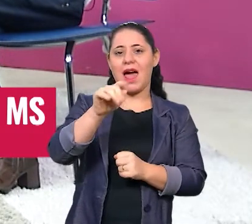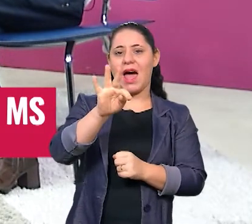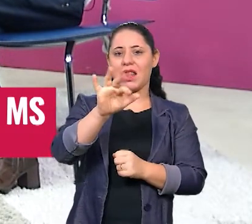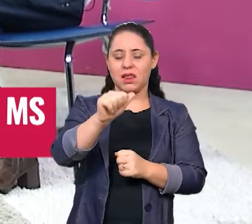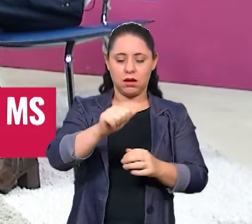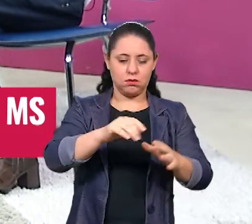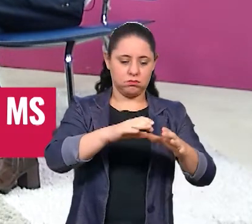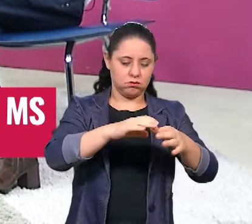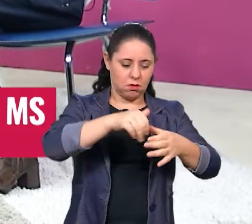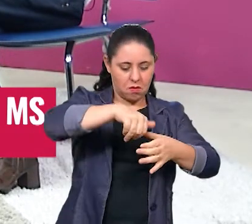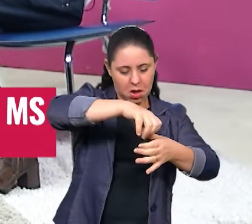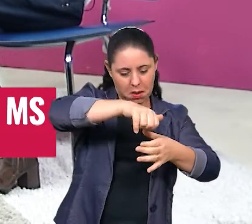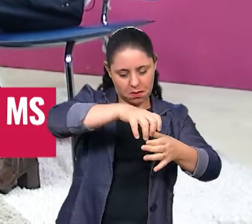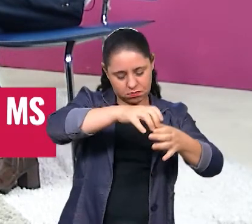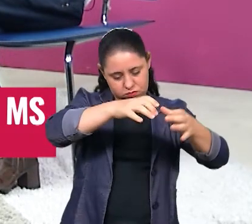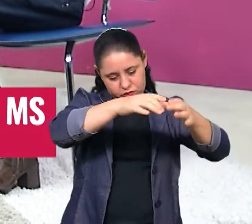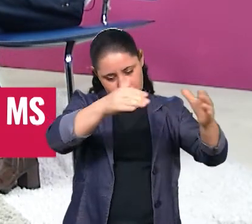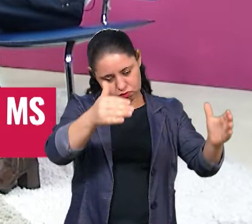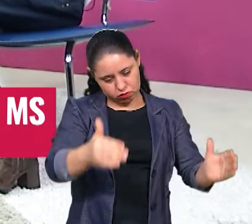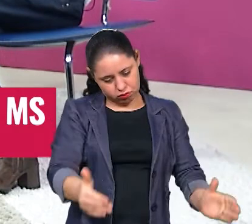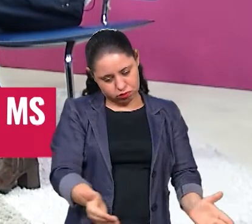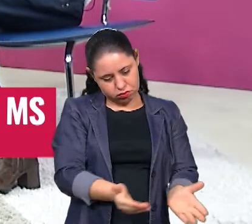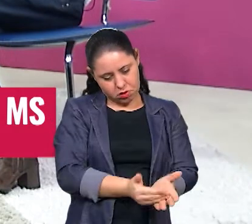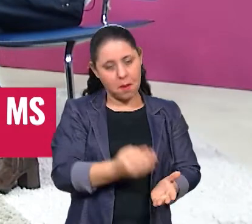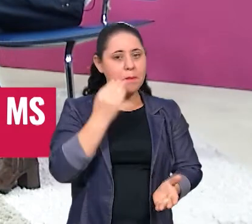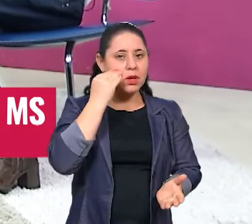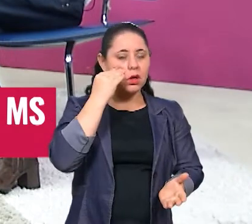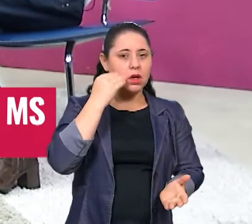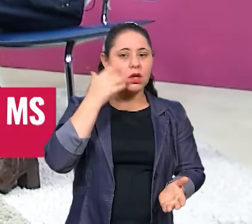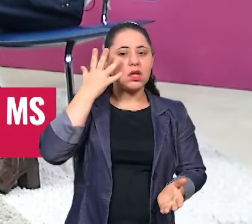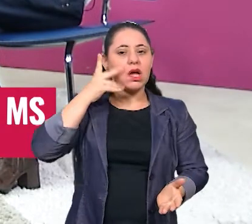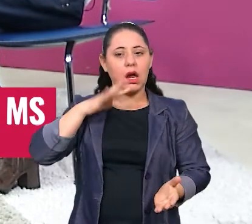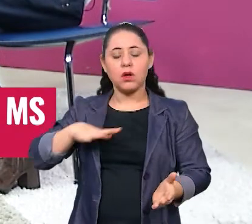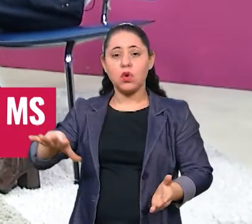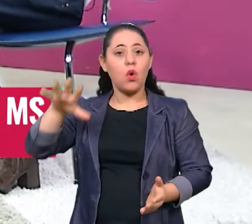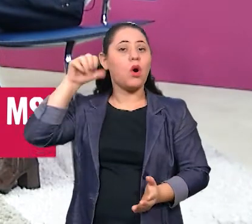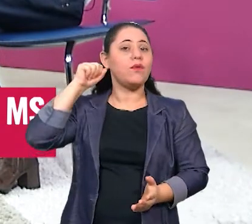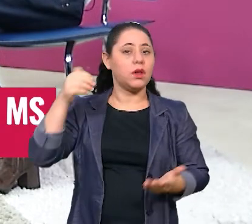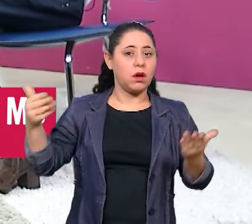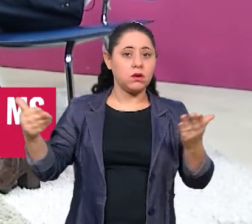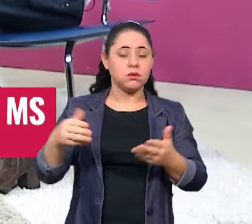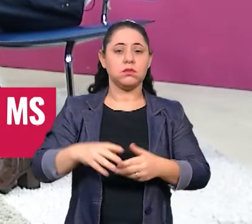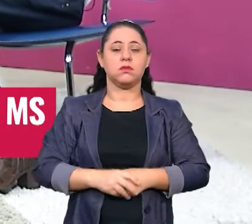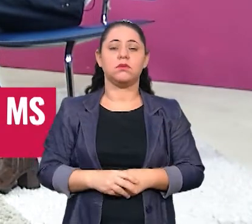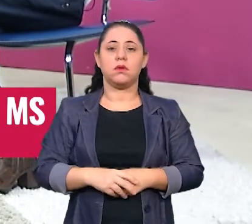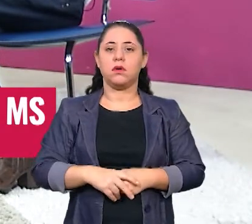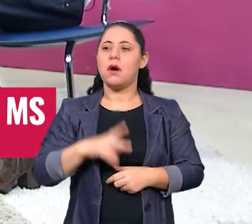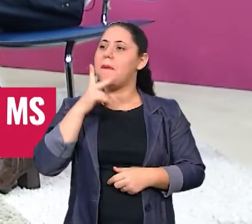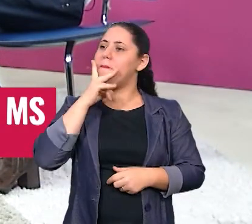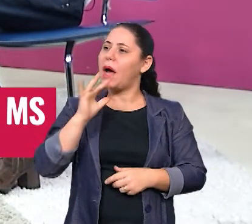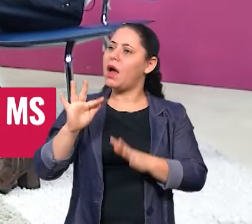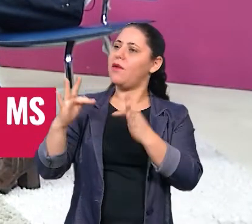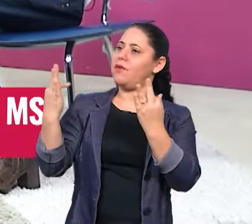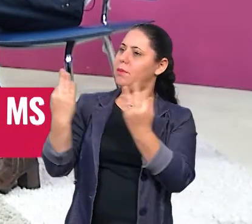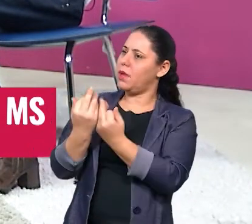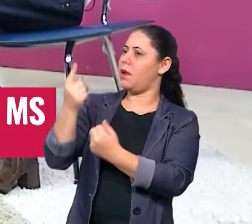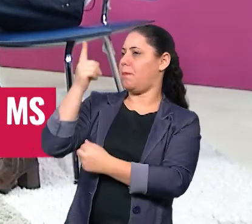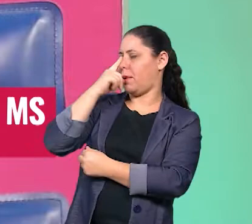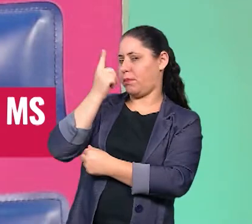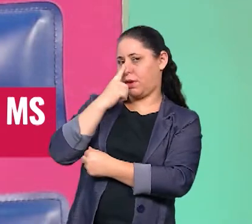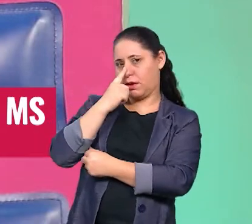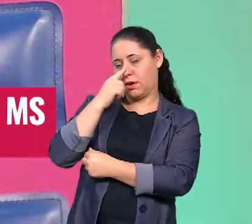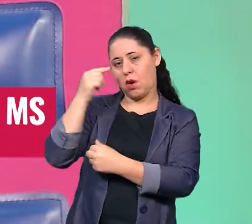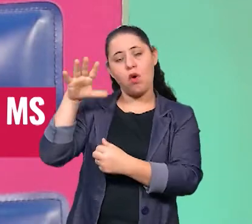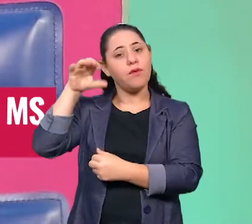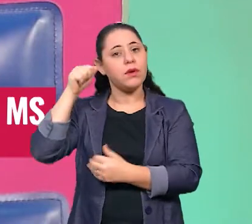é capaz de qualquer coisa. Criança que está nos ouvindo agora, o pai que está nos ouvindo, a mãe que está nos ouvindo agora, precisa